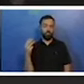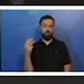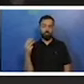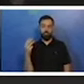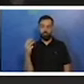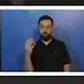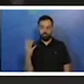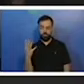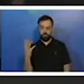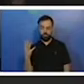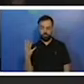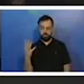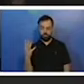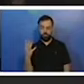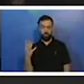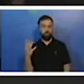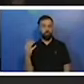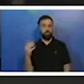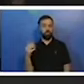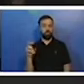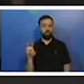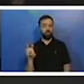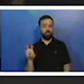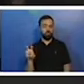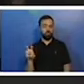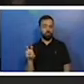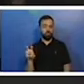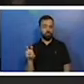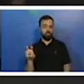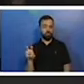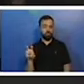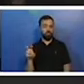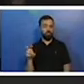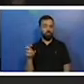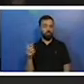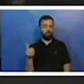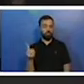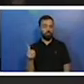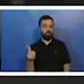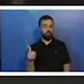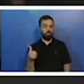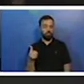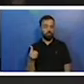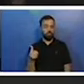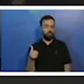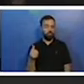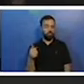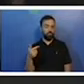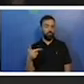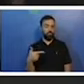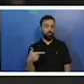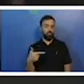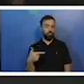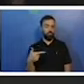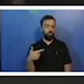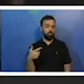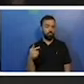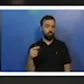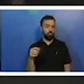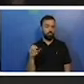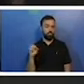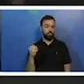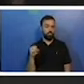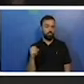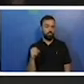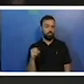2 3 4 5 6 7